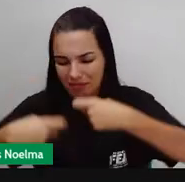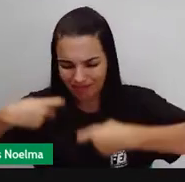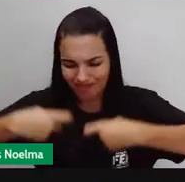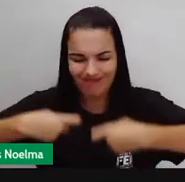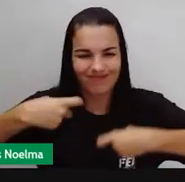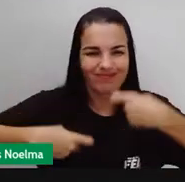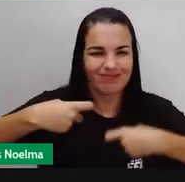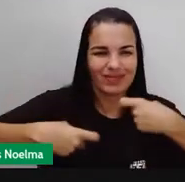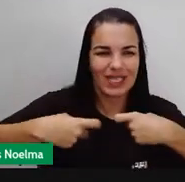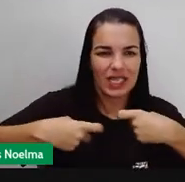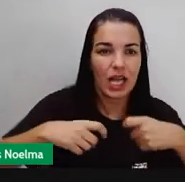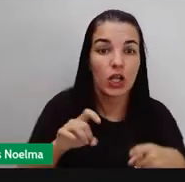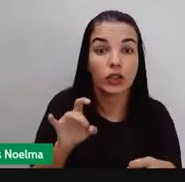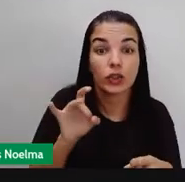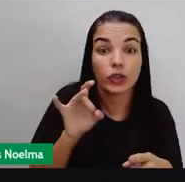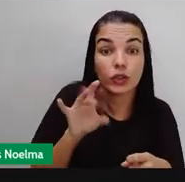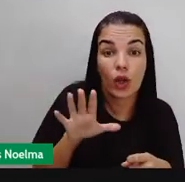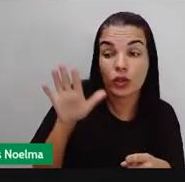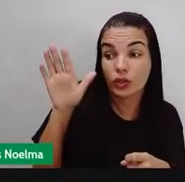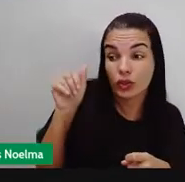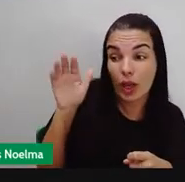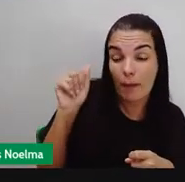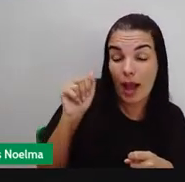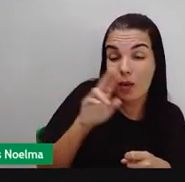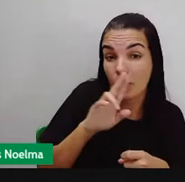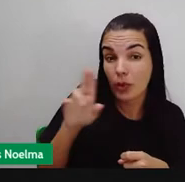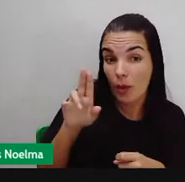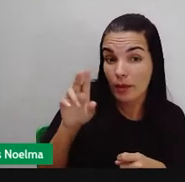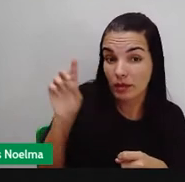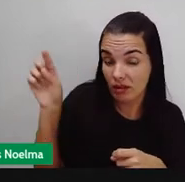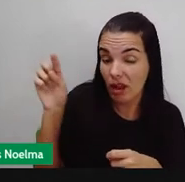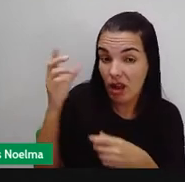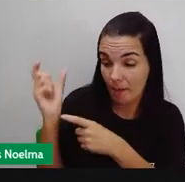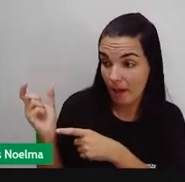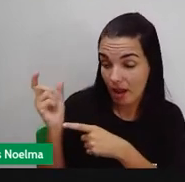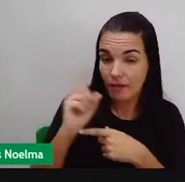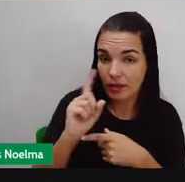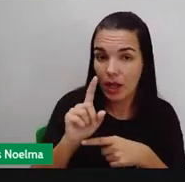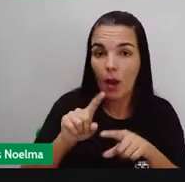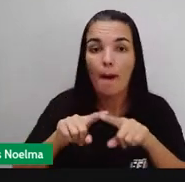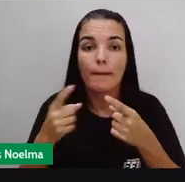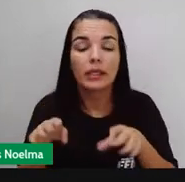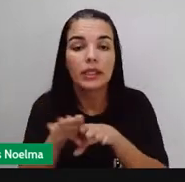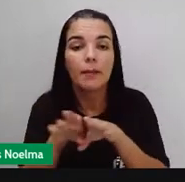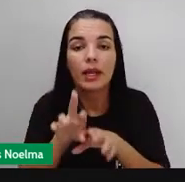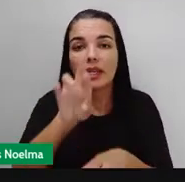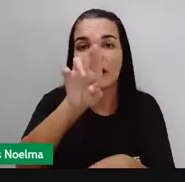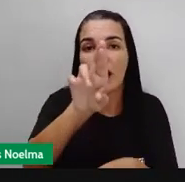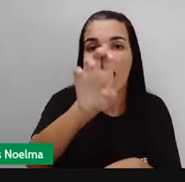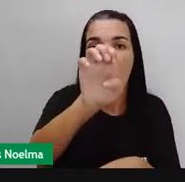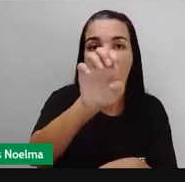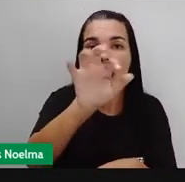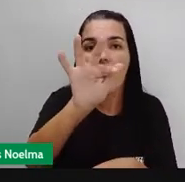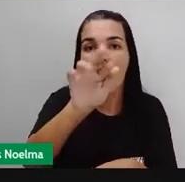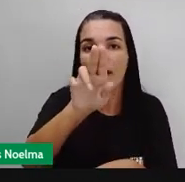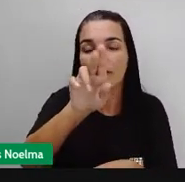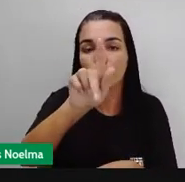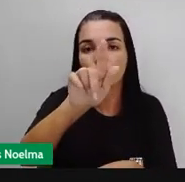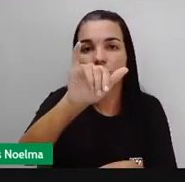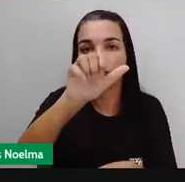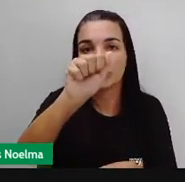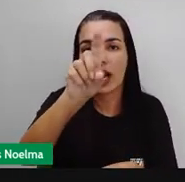de imigrantes, mas, ou emigrantes, porque eles saíram, né, imigrantes na chegada deles. Mas nós chamamos também